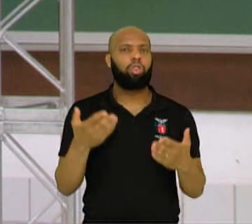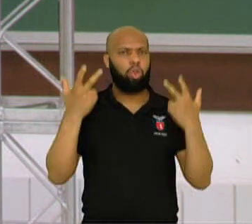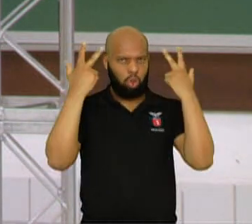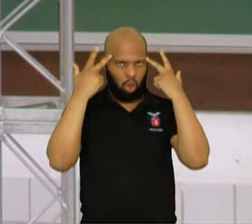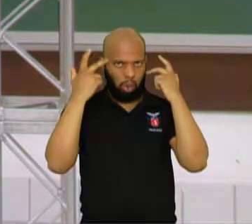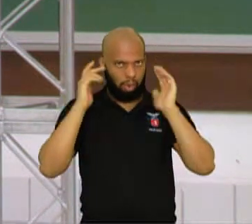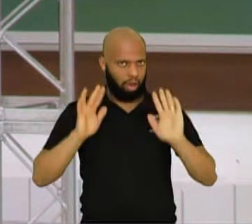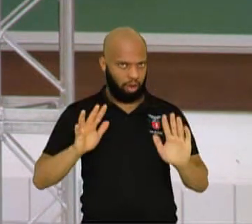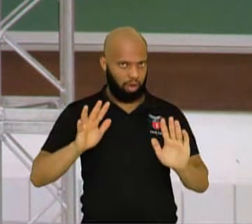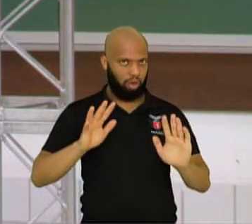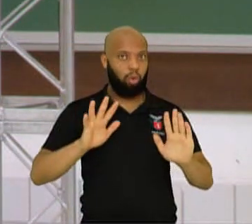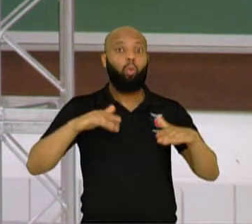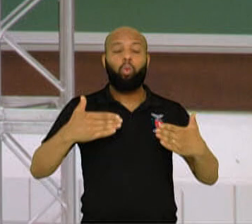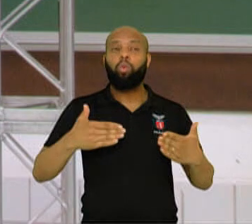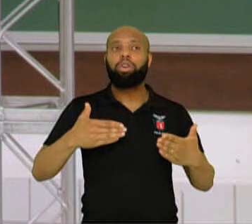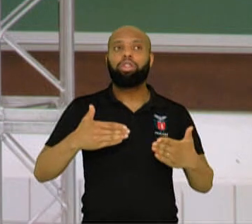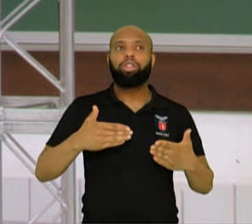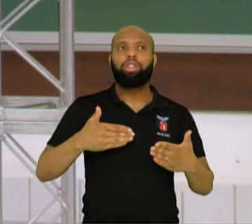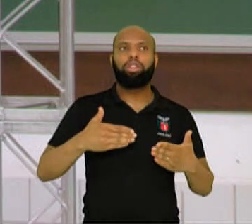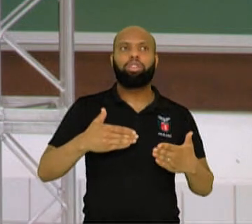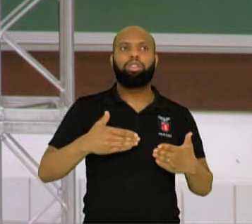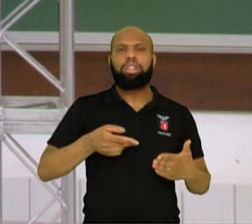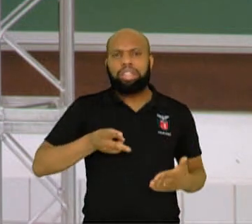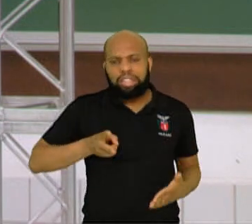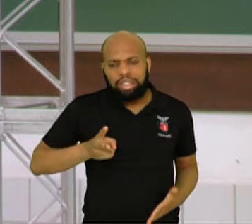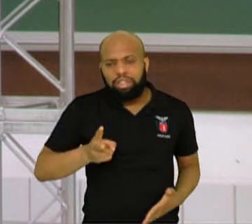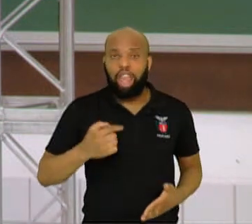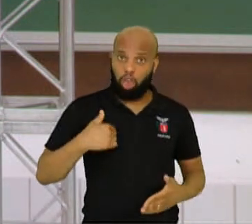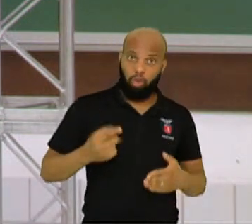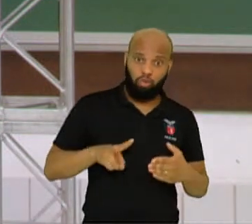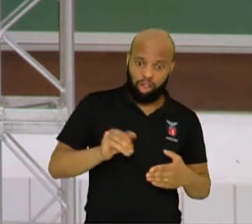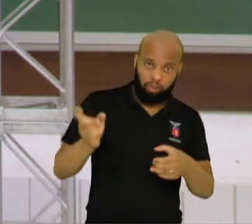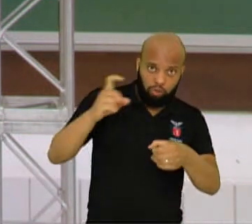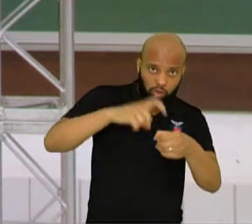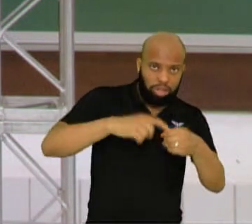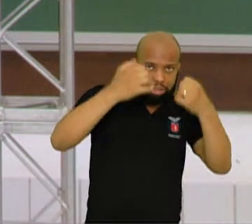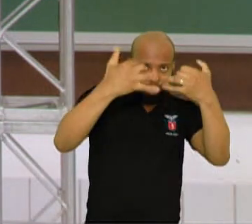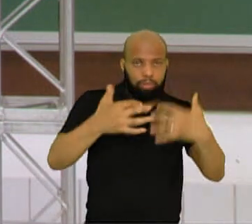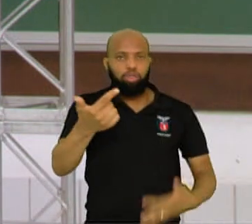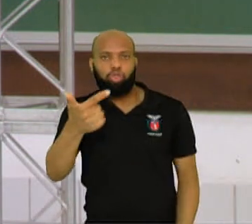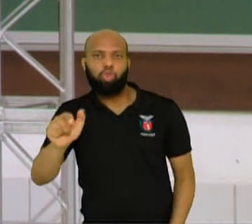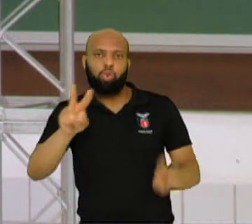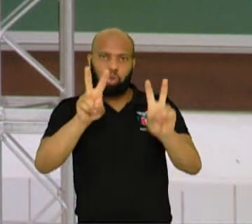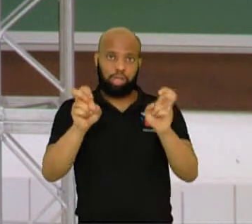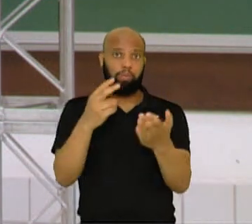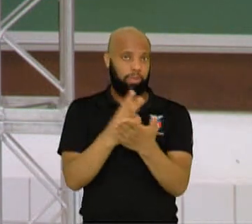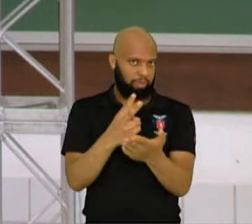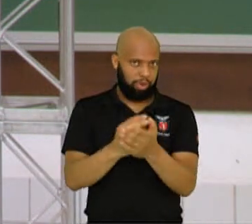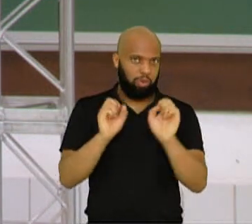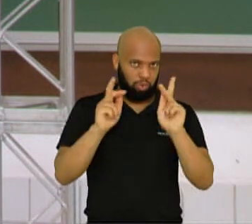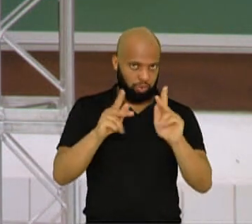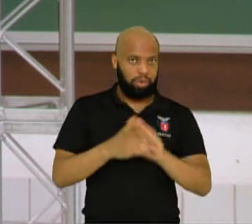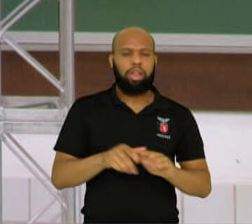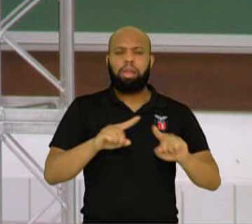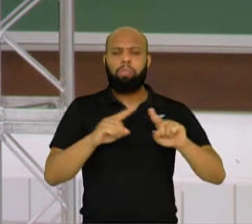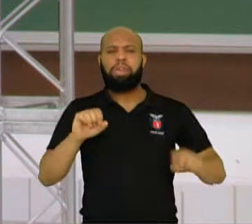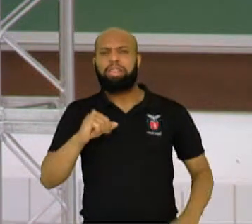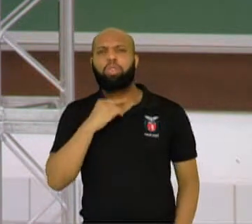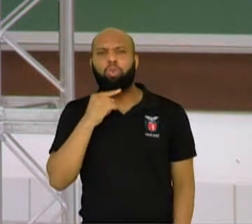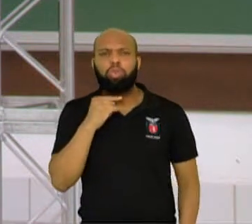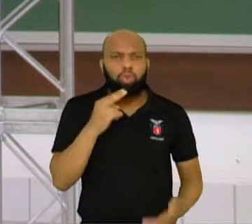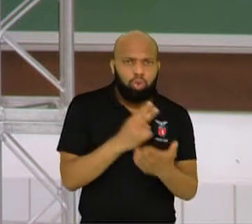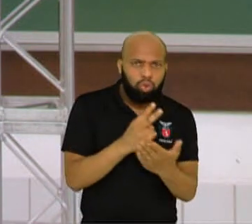natural. Não é a primeira vez que nós vamos ver esses assuntos. Eu vou falar muitas outras vezes sobre isso. Mas se ainda ficar